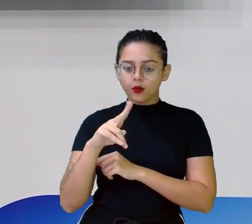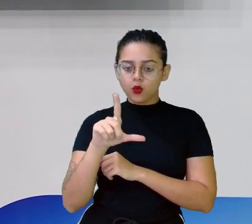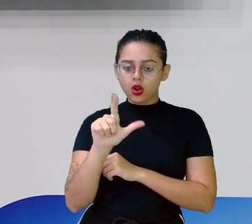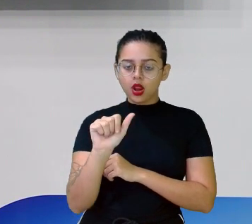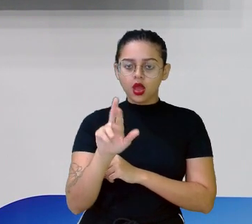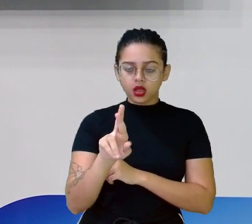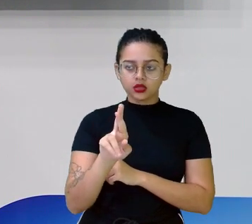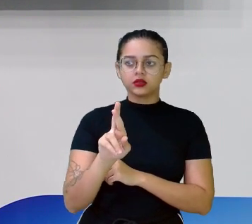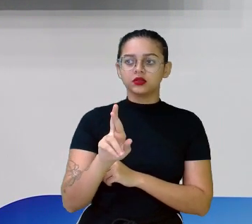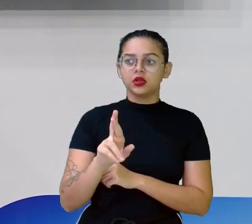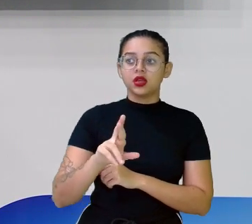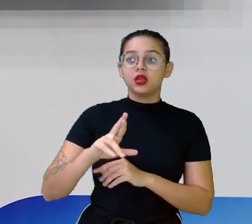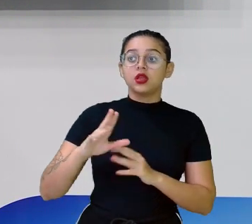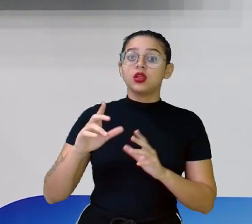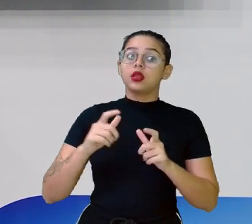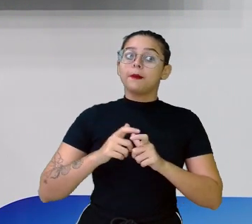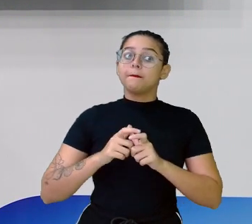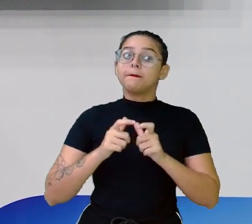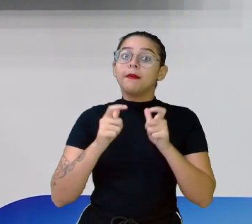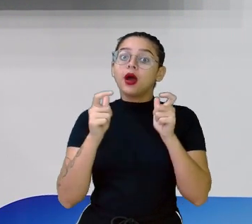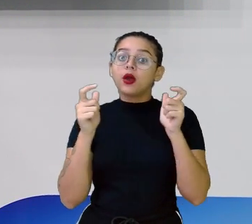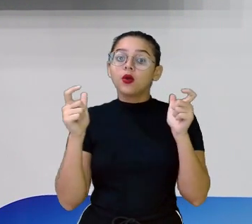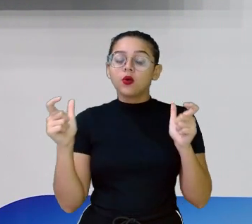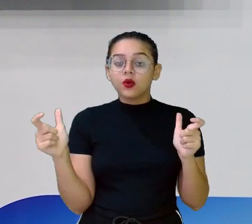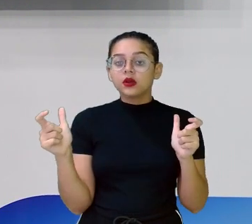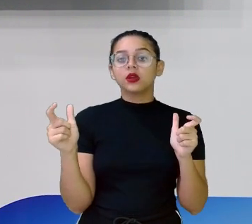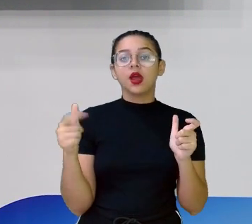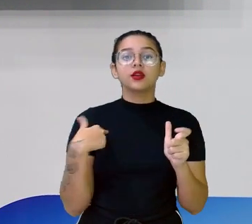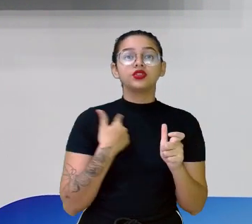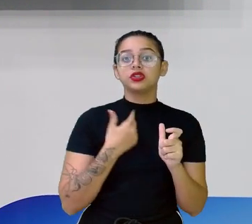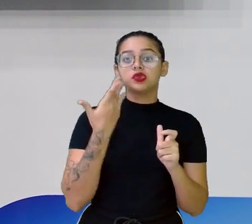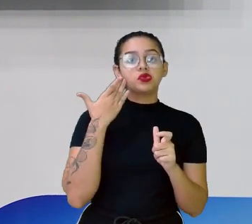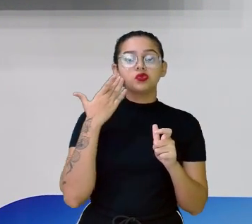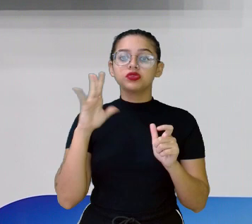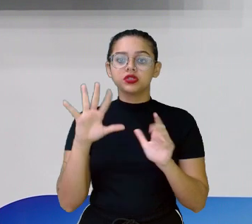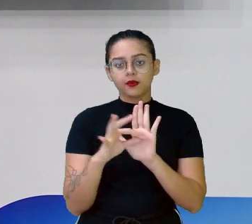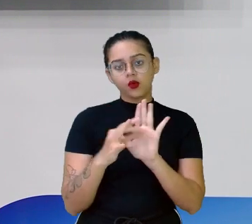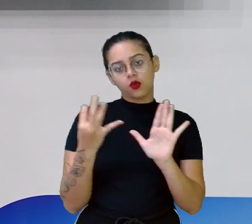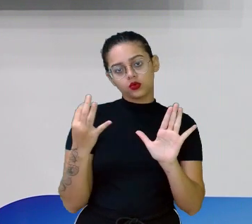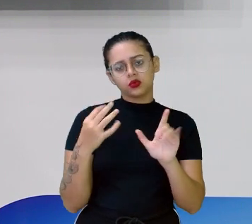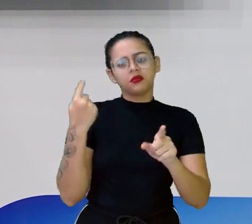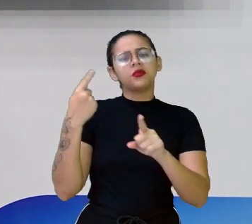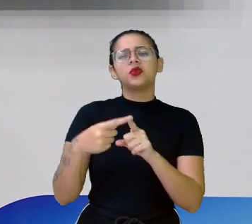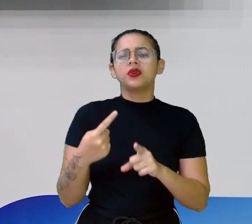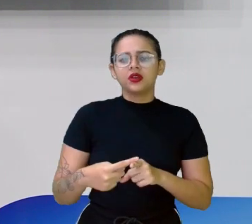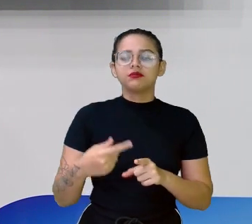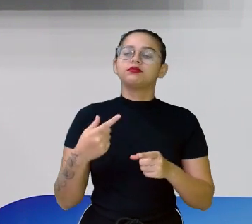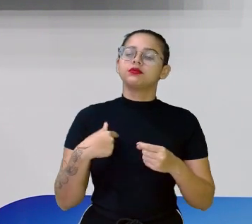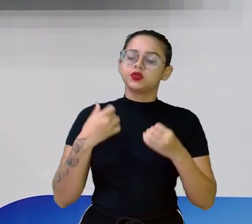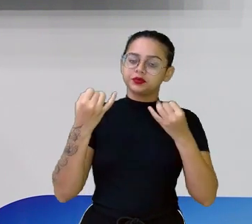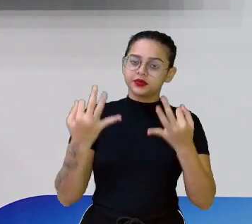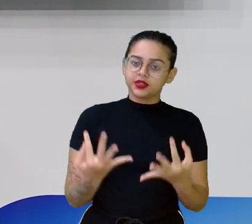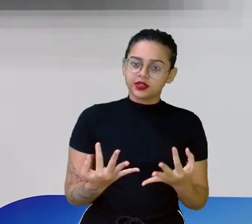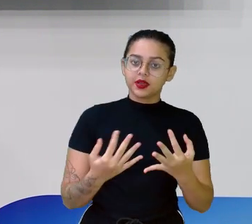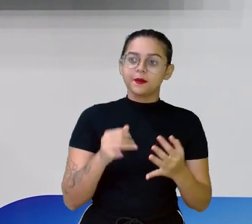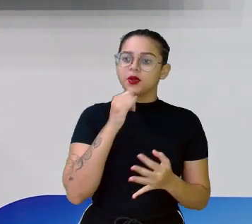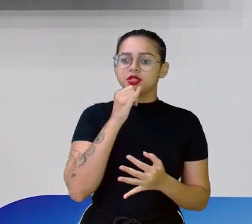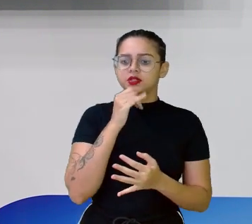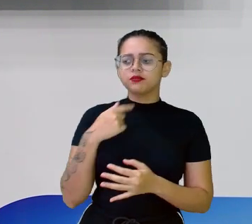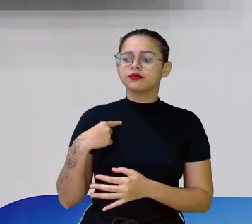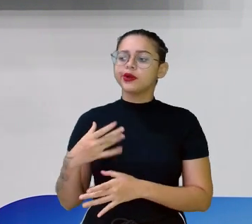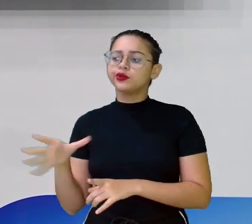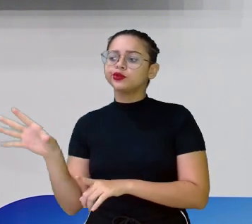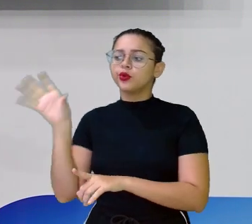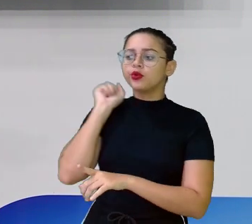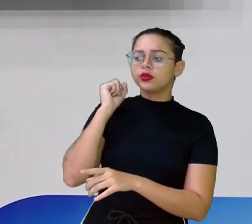Geralmente, tá, gente? Não é uma regra, geralmente. Nós não sabemos quem são os autores, por quê? Como eu disse, alguém escutou aqui,